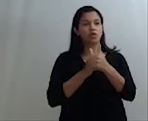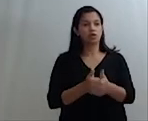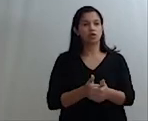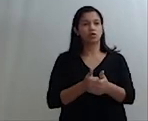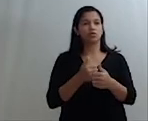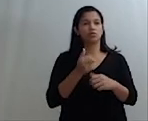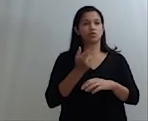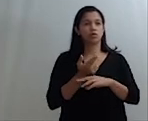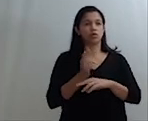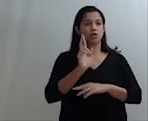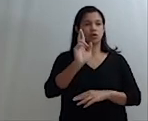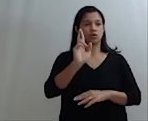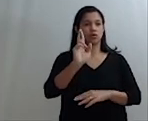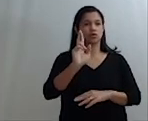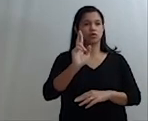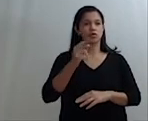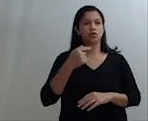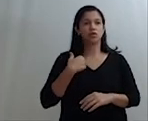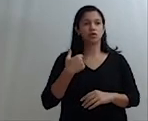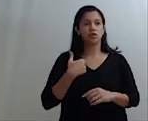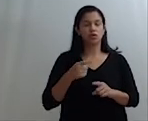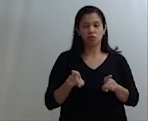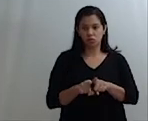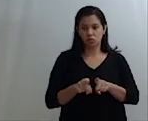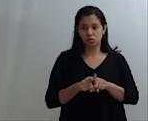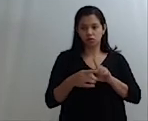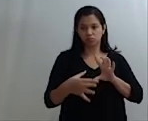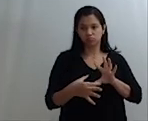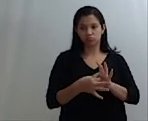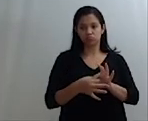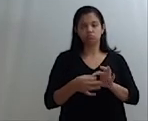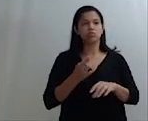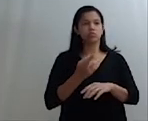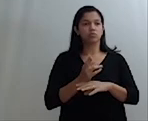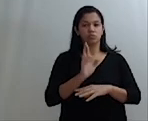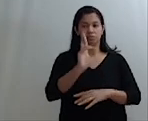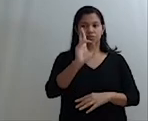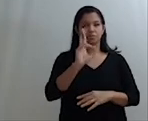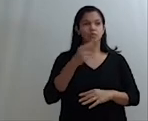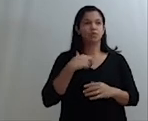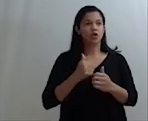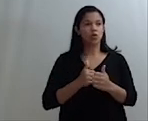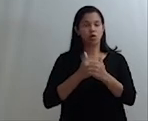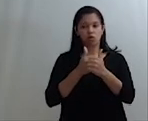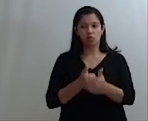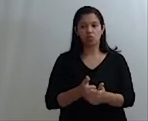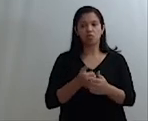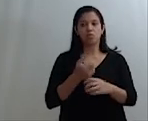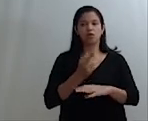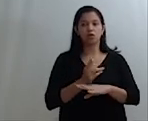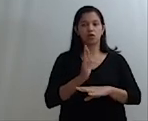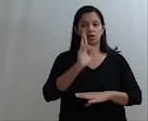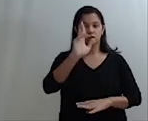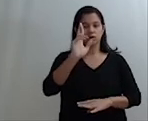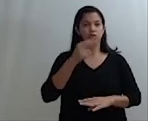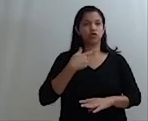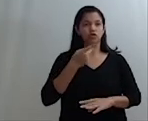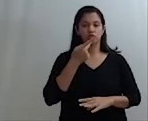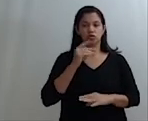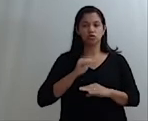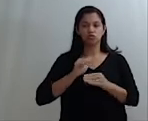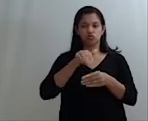relator também reitero no mesmo sentido e eu acompanha a relatora Como já me pronunciei então